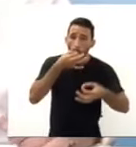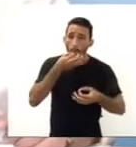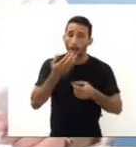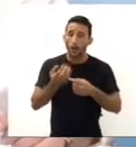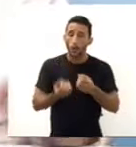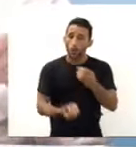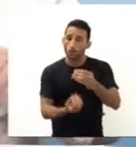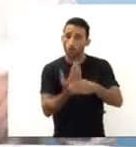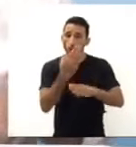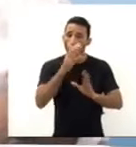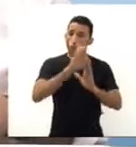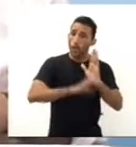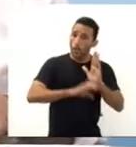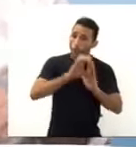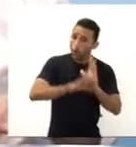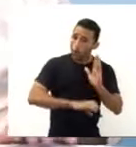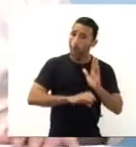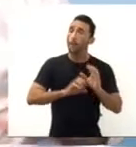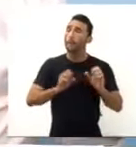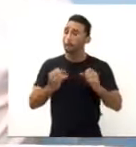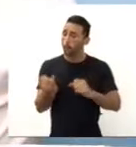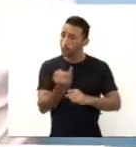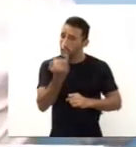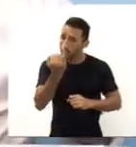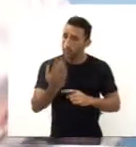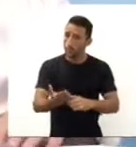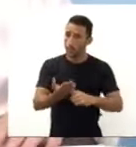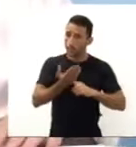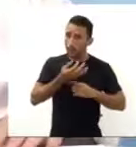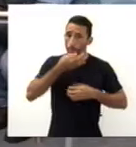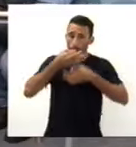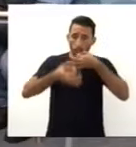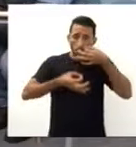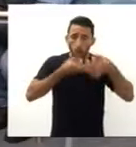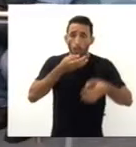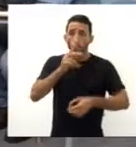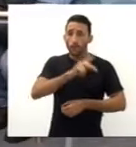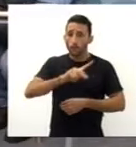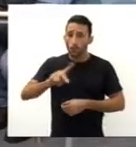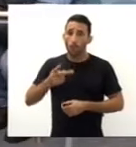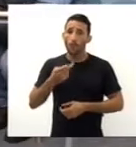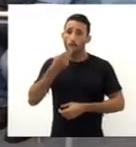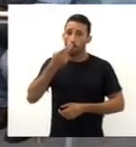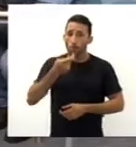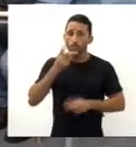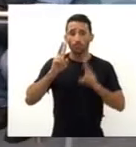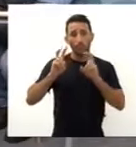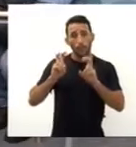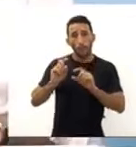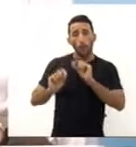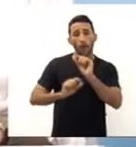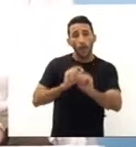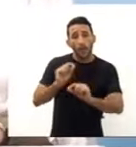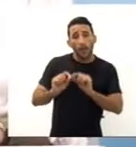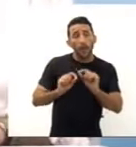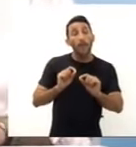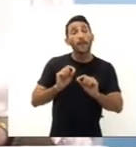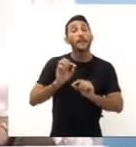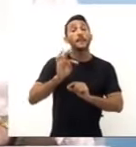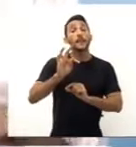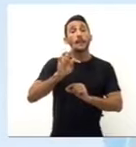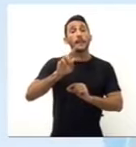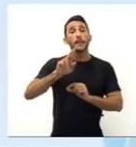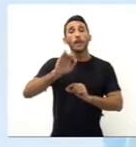muito importante. Então, como o professor Vanderlei comentou, nós vamos começar, então, a falar de